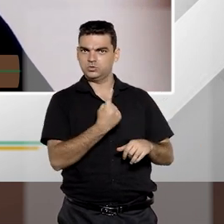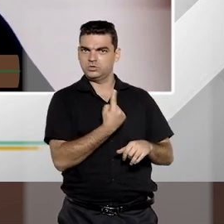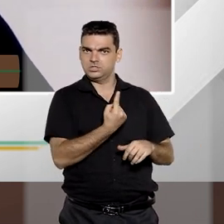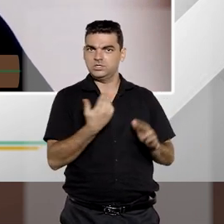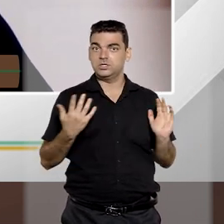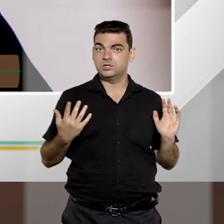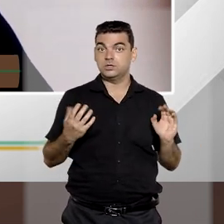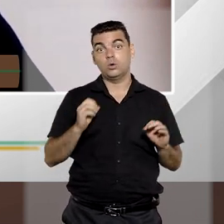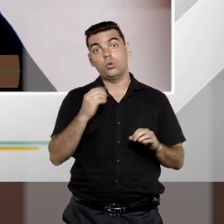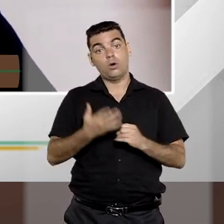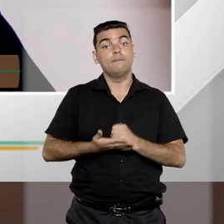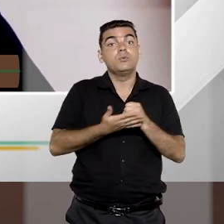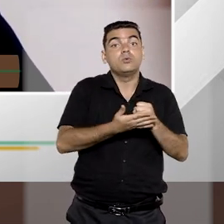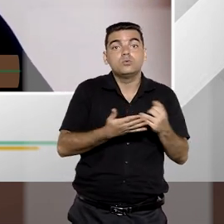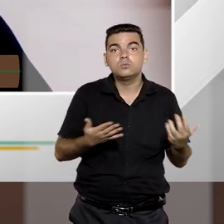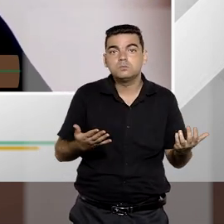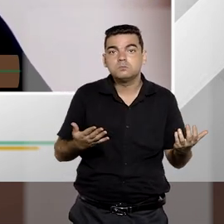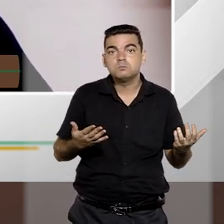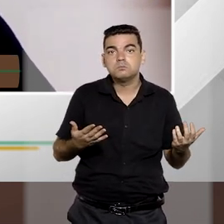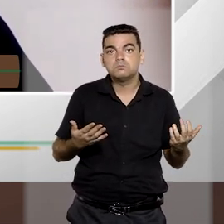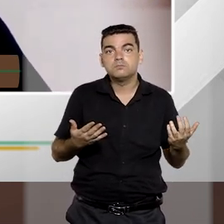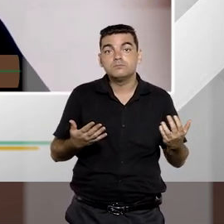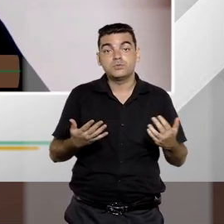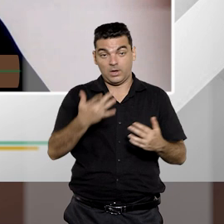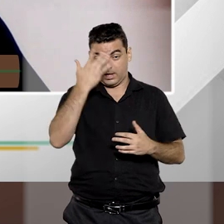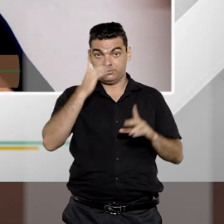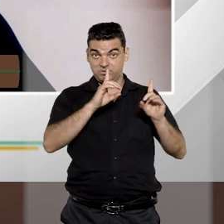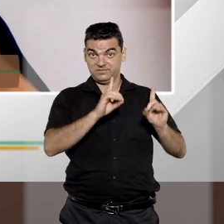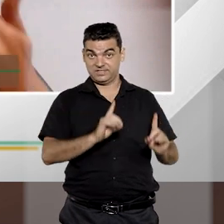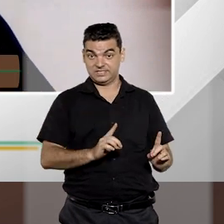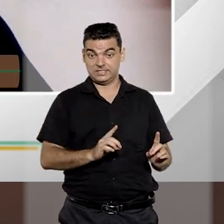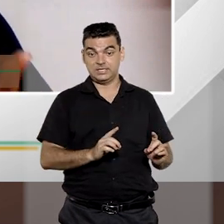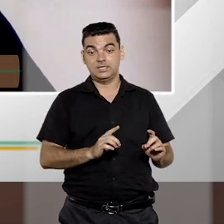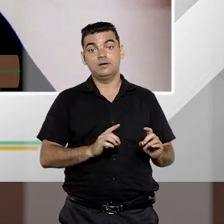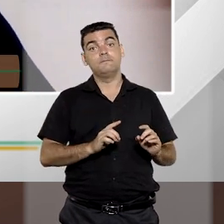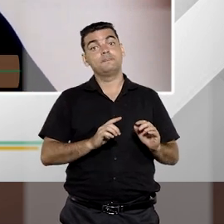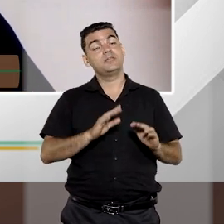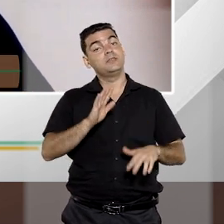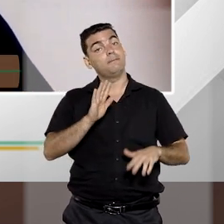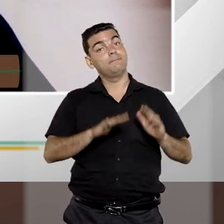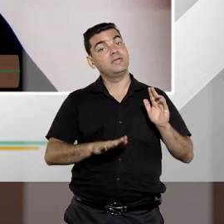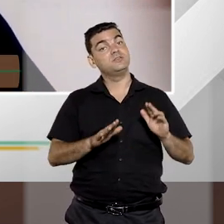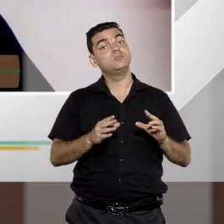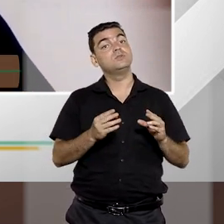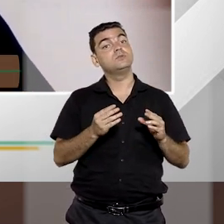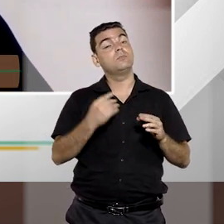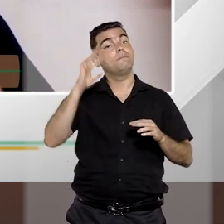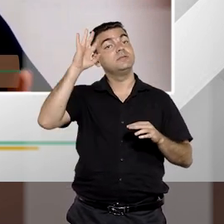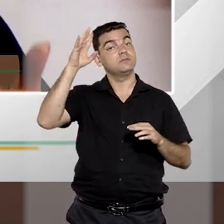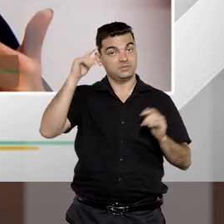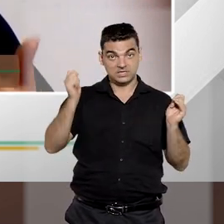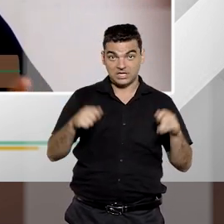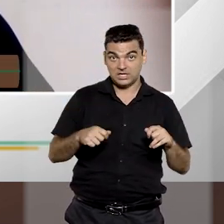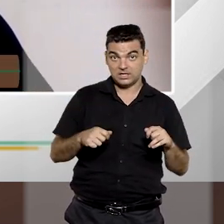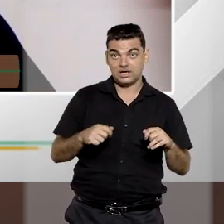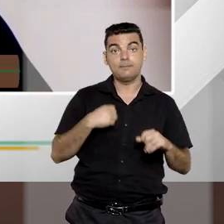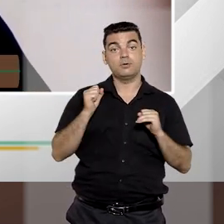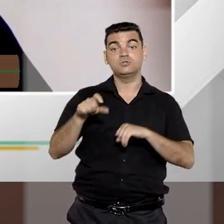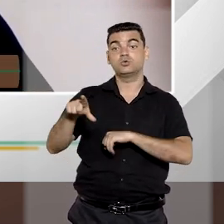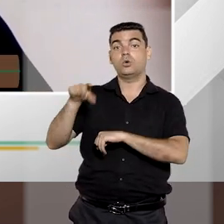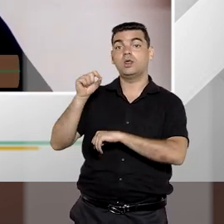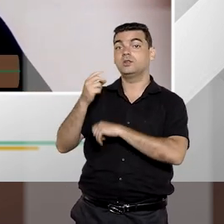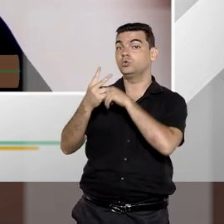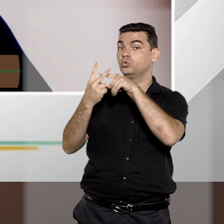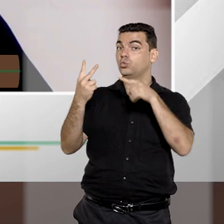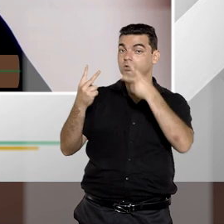de decisão apoiada, que é um processo pelo qual a pessoa com deficiência, dotada de certo grau de discernimento, elege pelo menos duas